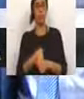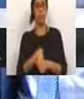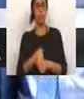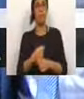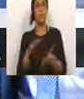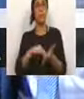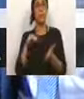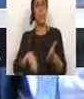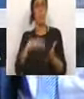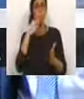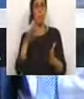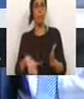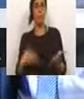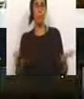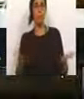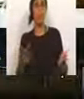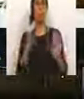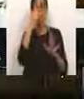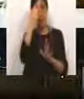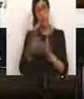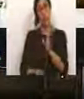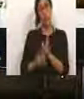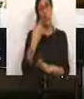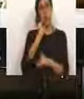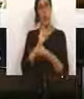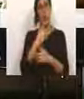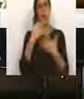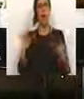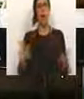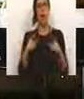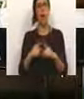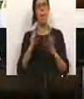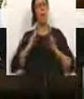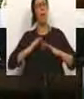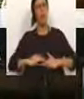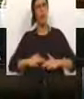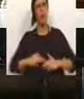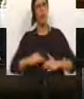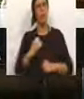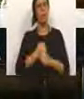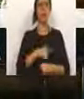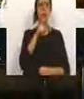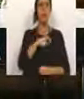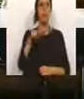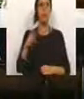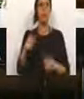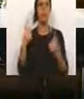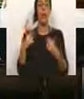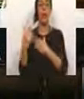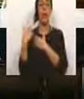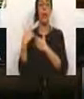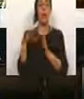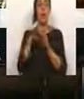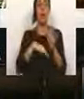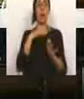de vínculos precários. E os criadores desta enorme onda de frustração nos trabalhadores detentores de